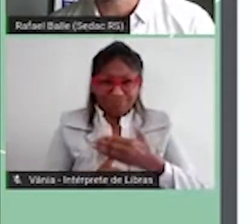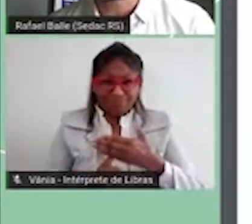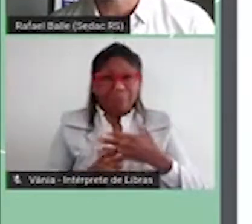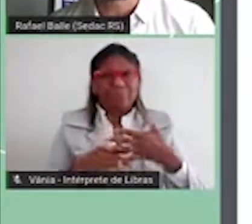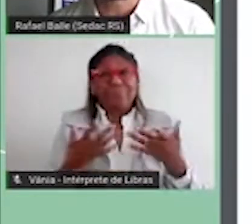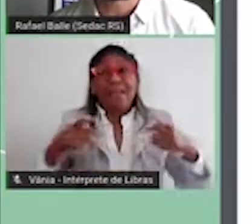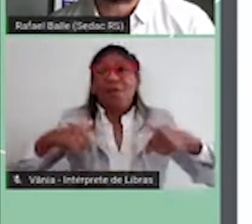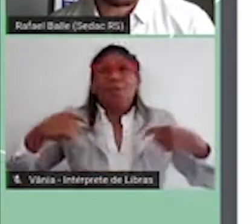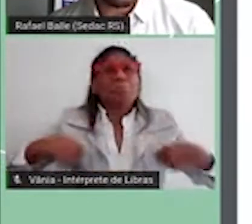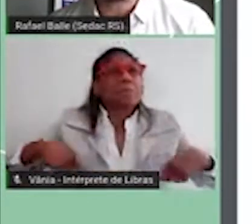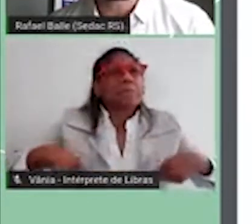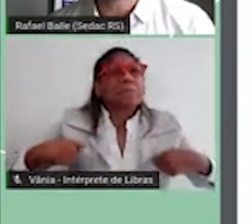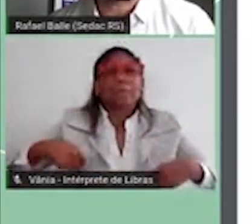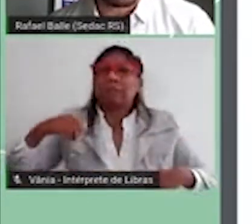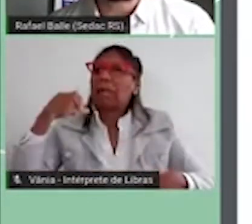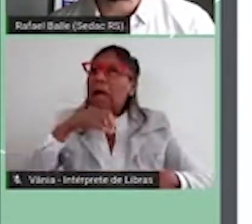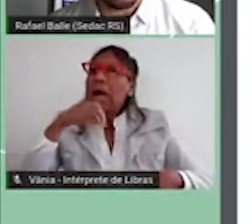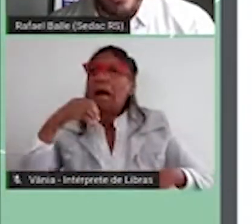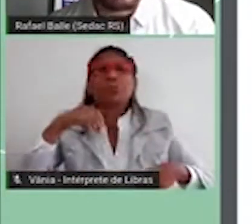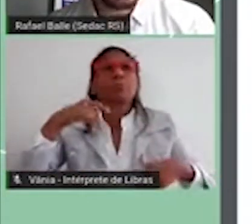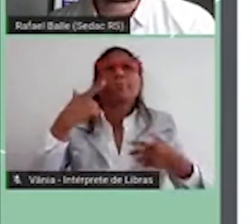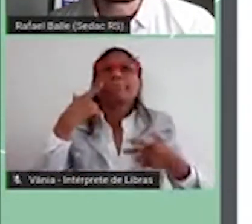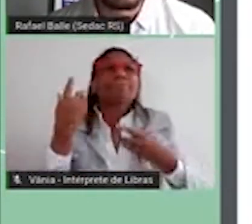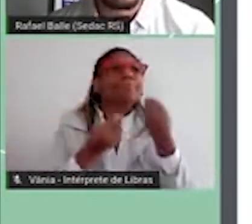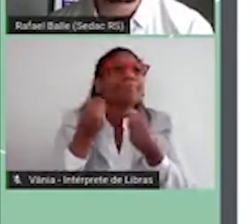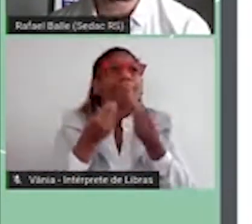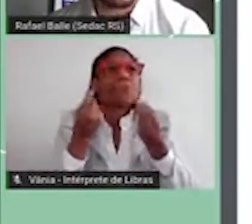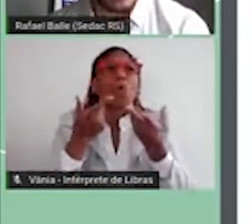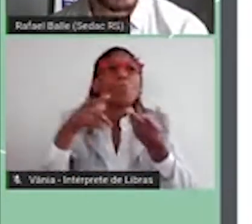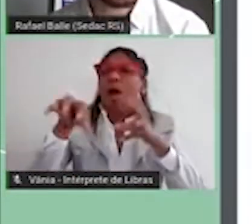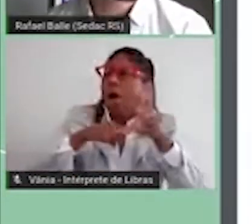toda a segurança possível, alcançar,